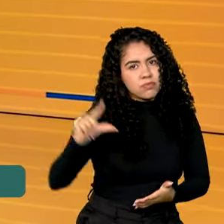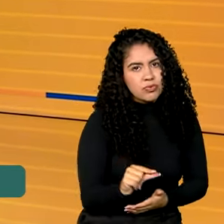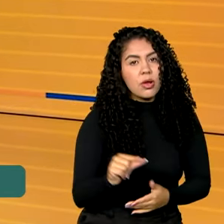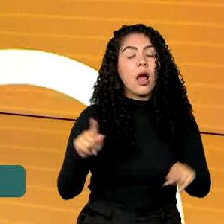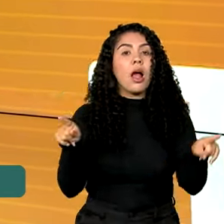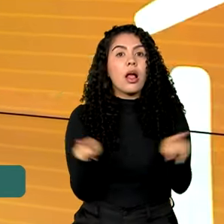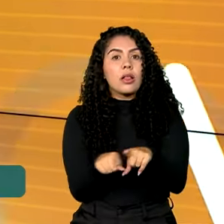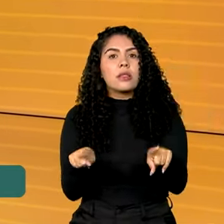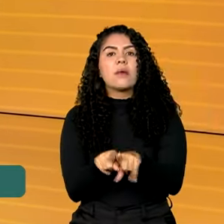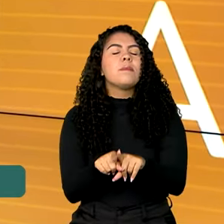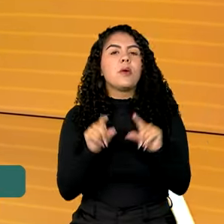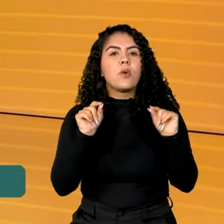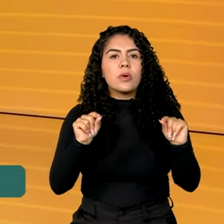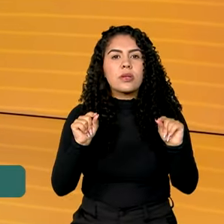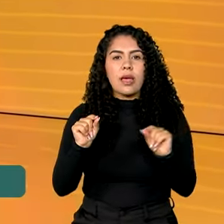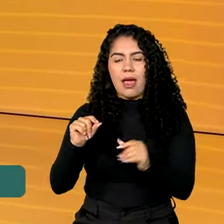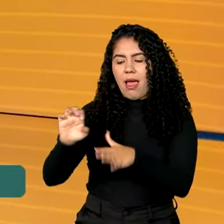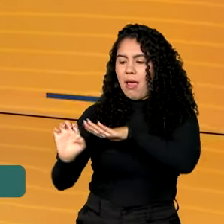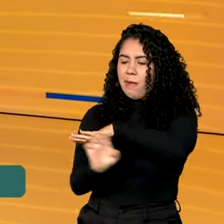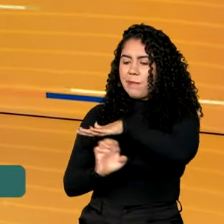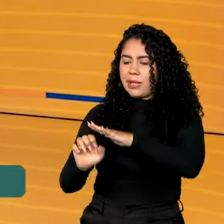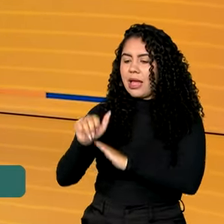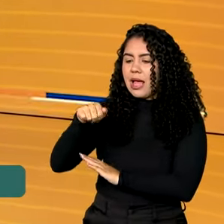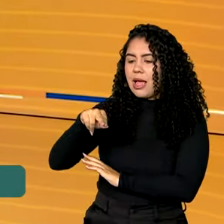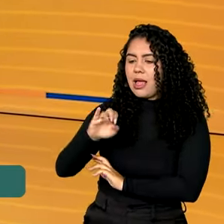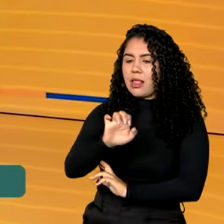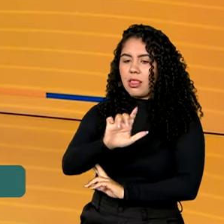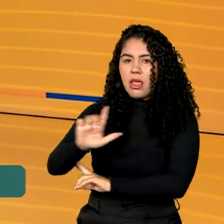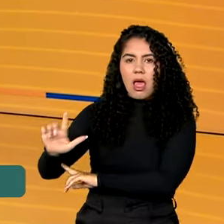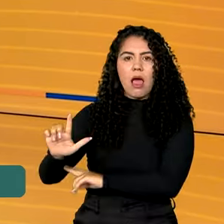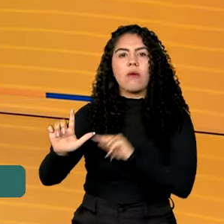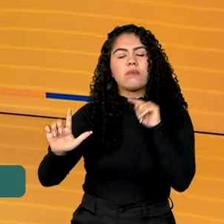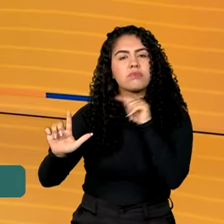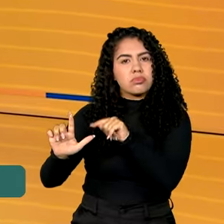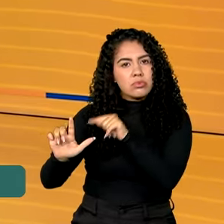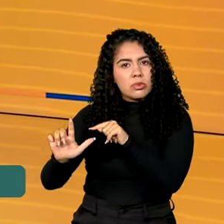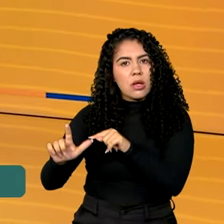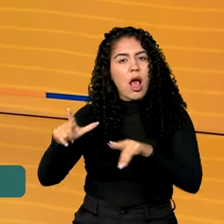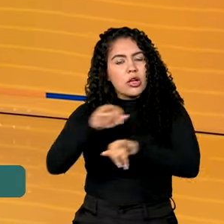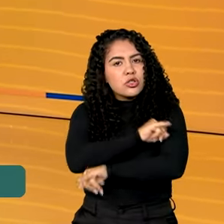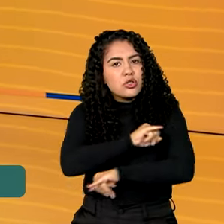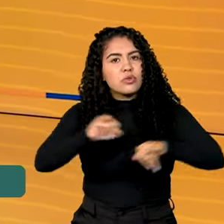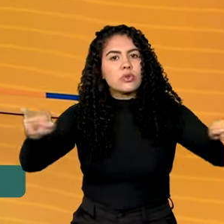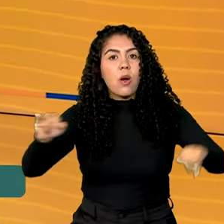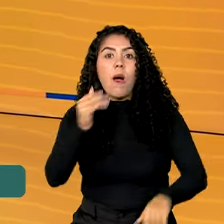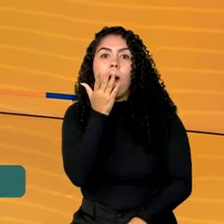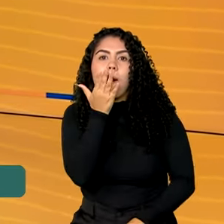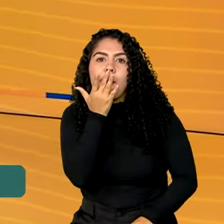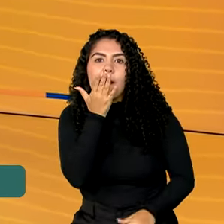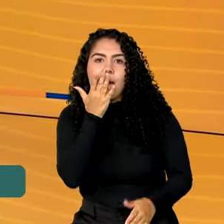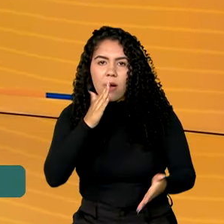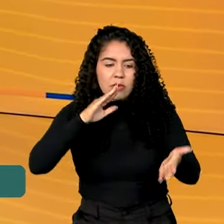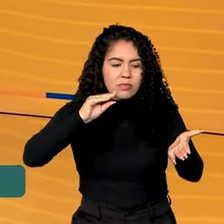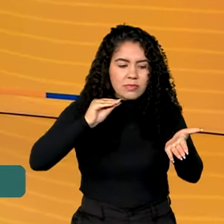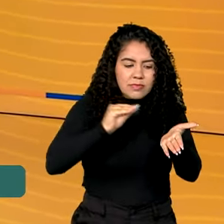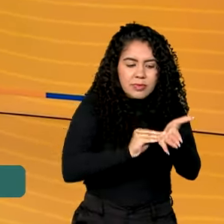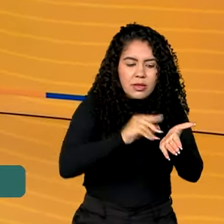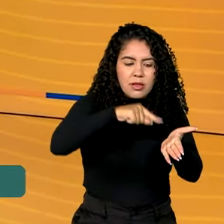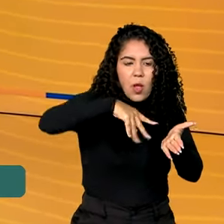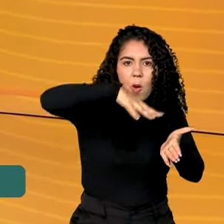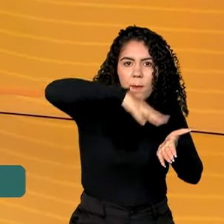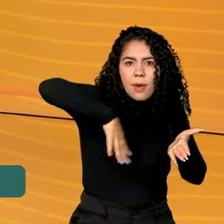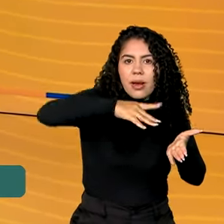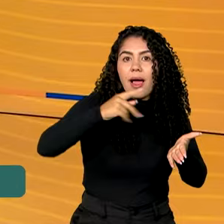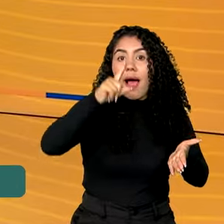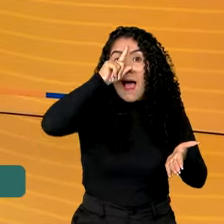de energia, a ANEEL, a Agência Nacional de Energia Elétrica, anunciou que a bandeira tarifária adotada no mês de novembro será